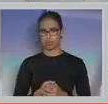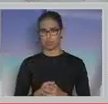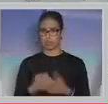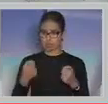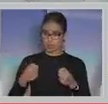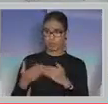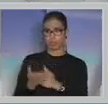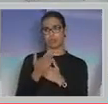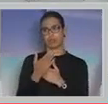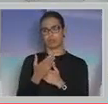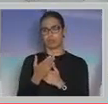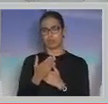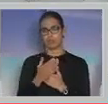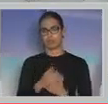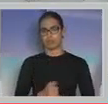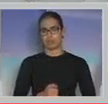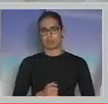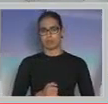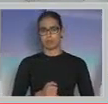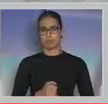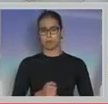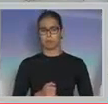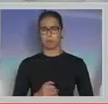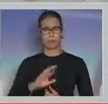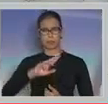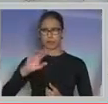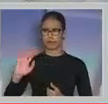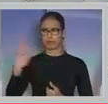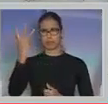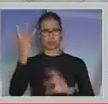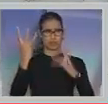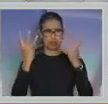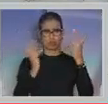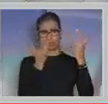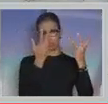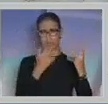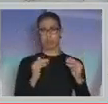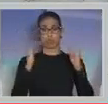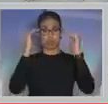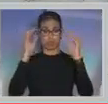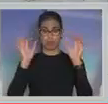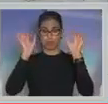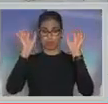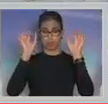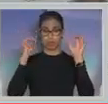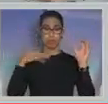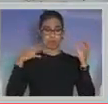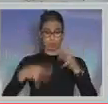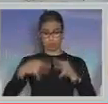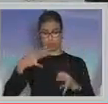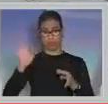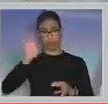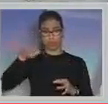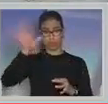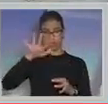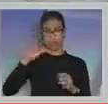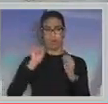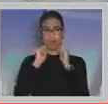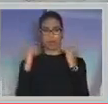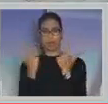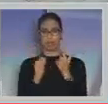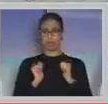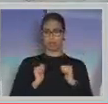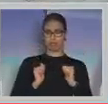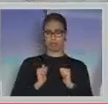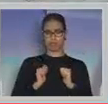presente aqui mesmo com tudo isso que está acontecendo Supremo Tribunal Federal na Assembleia Legislativa continue